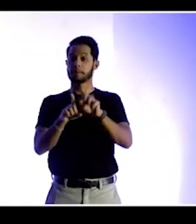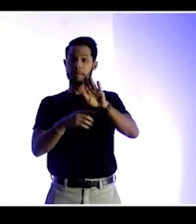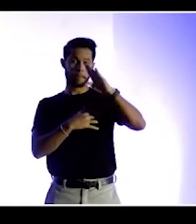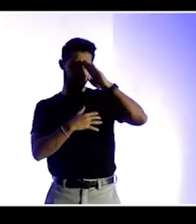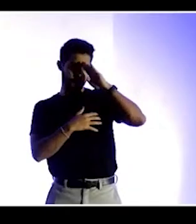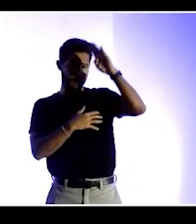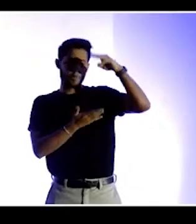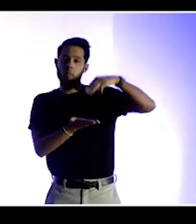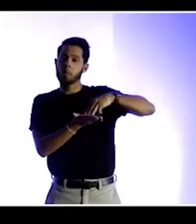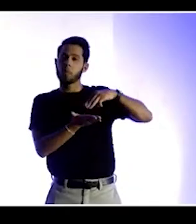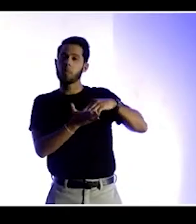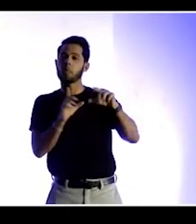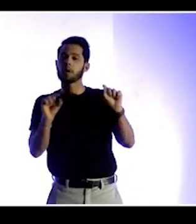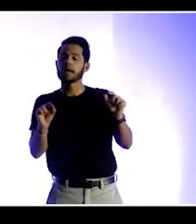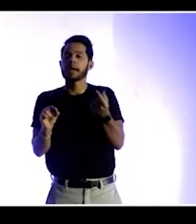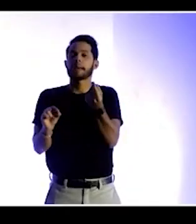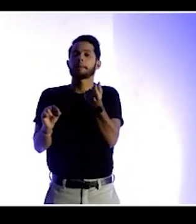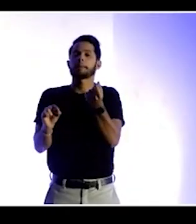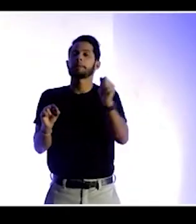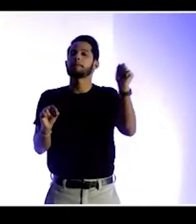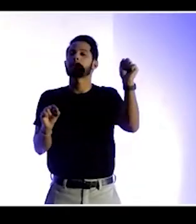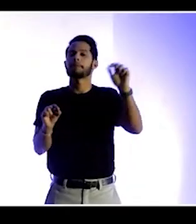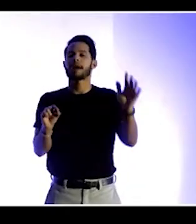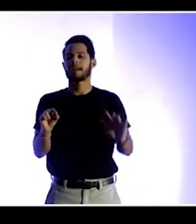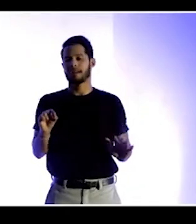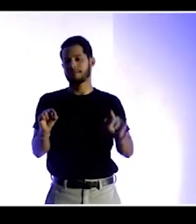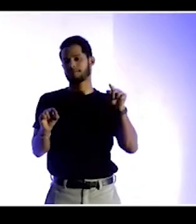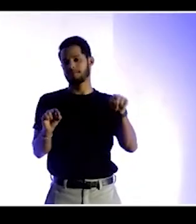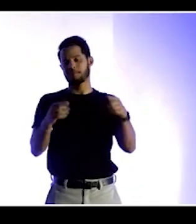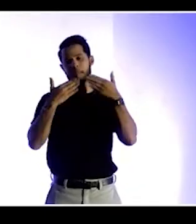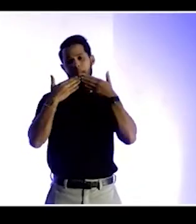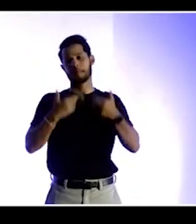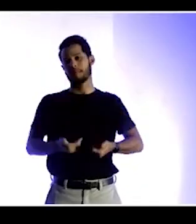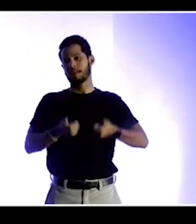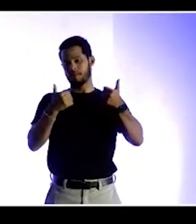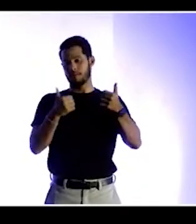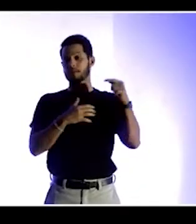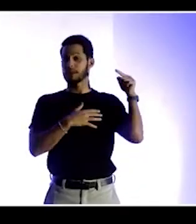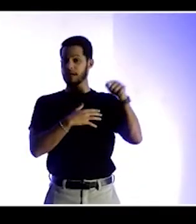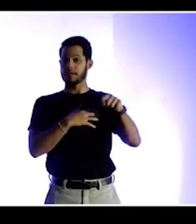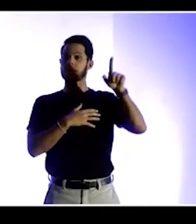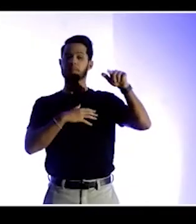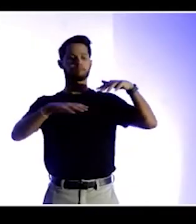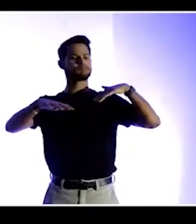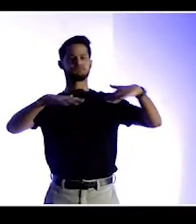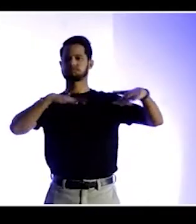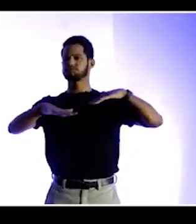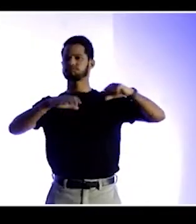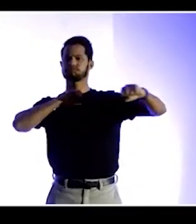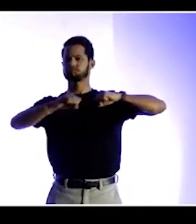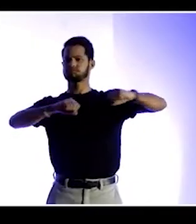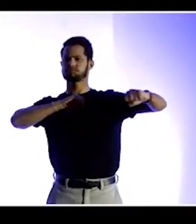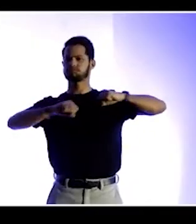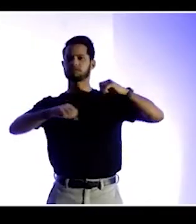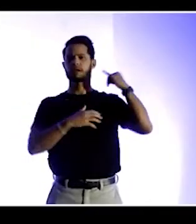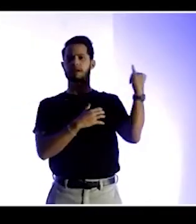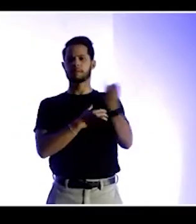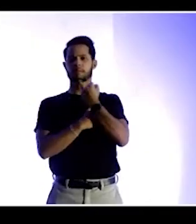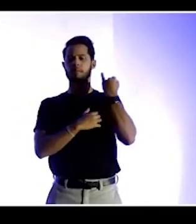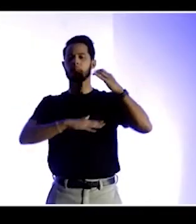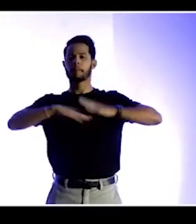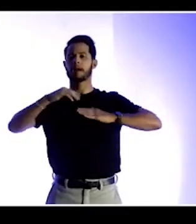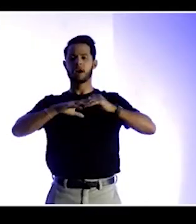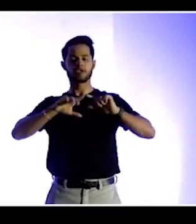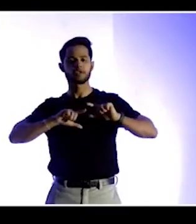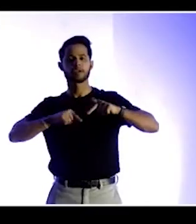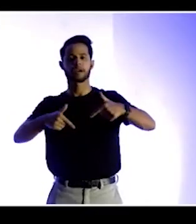aqui, é custo. Tá? Custo. Redução de custo é o mobilizador dessas ações. Né? E o